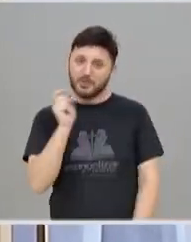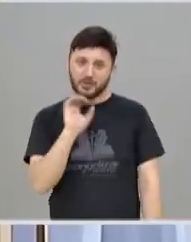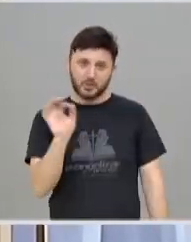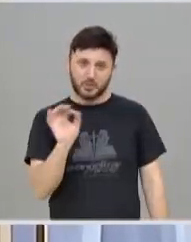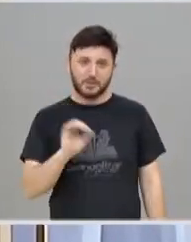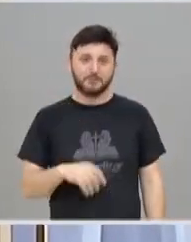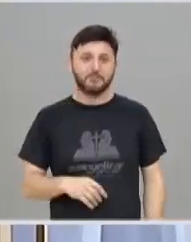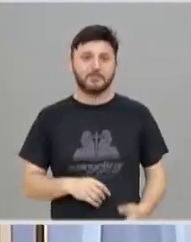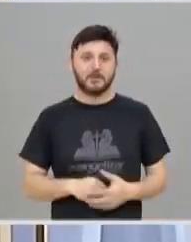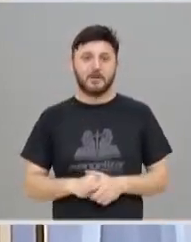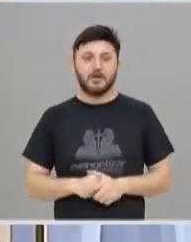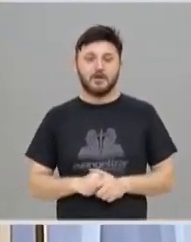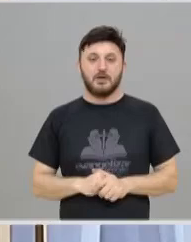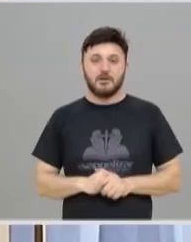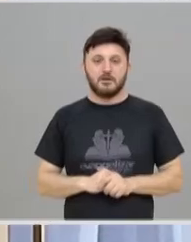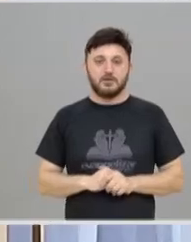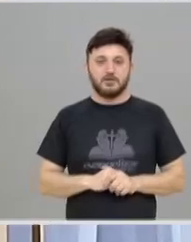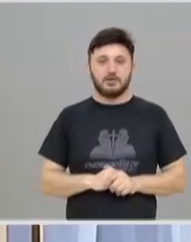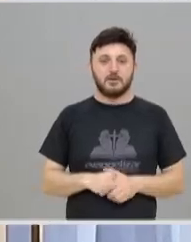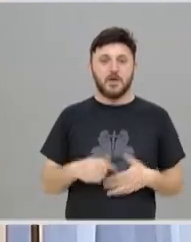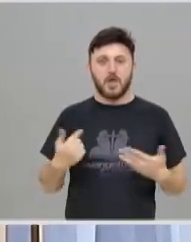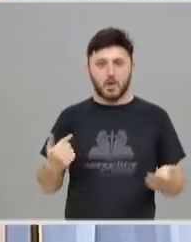aspecto.